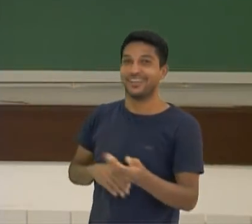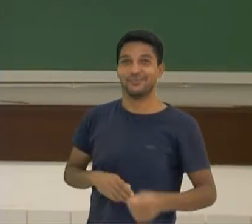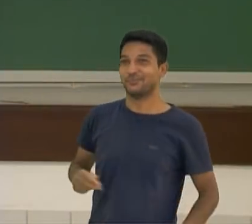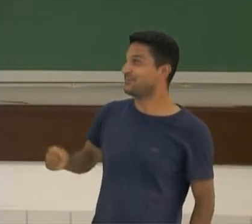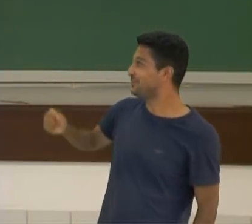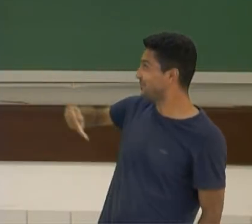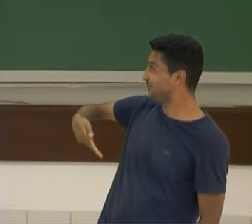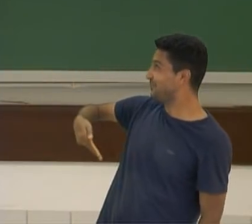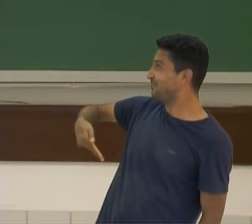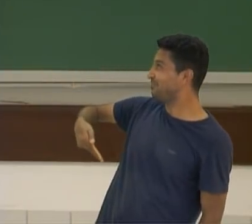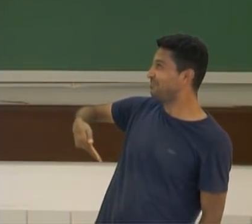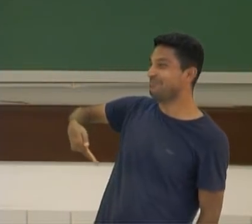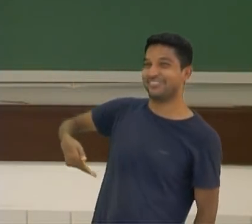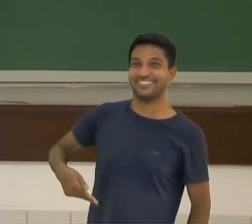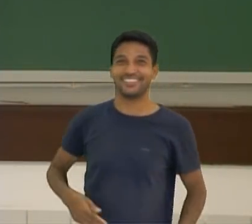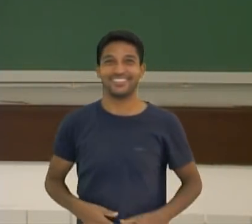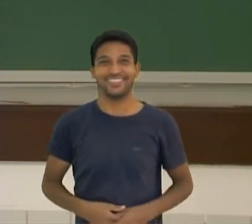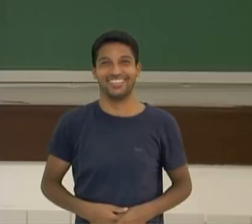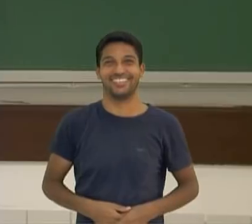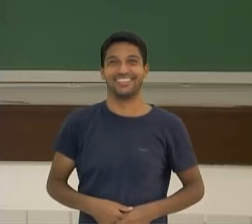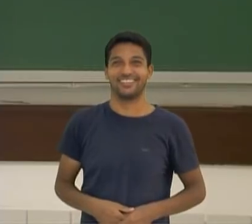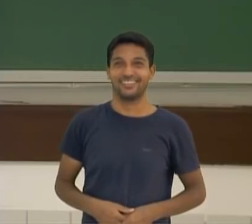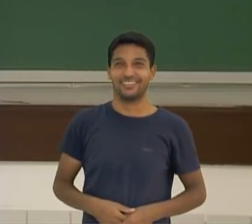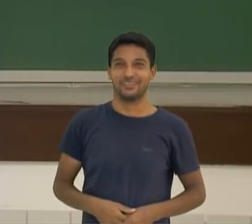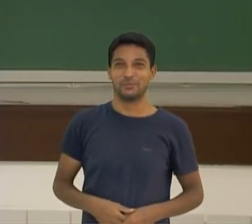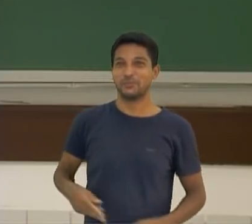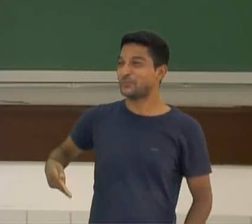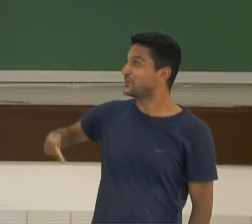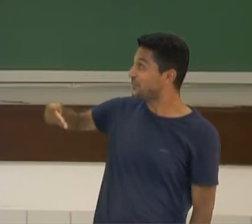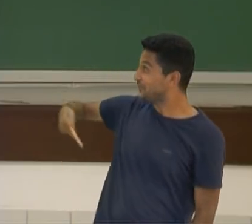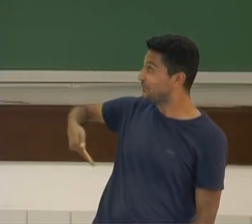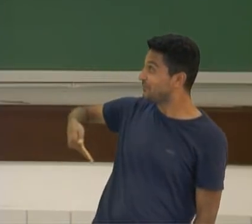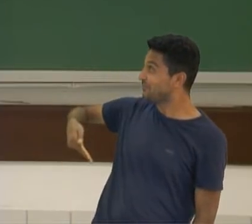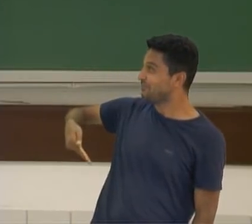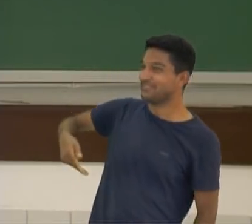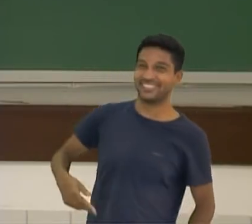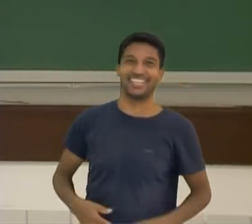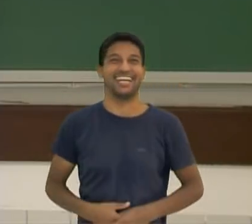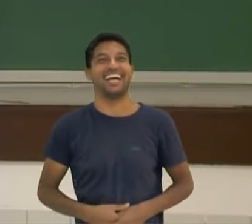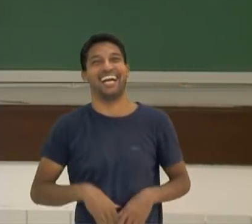beleza. Biquinho, Isaías, pra frente, biquinho, vai.